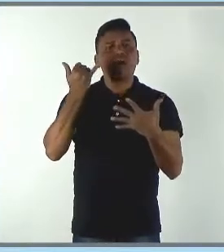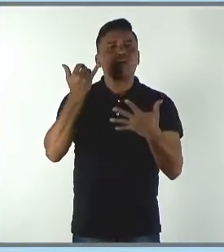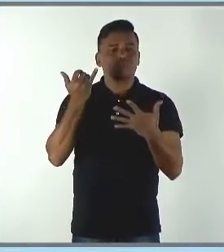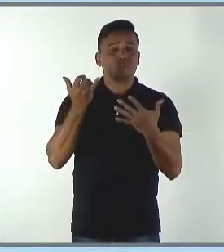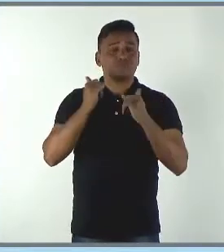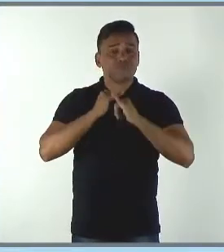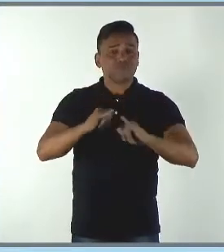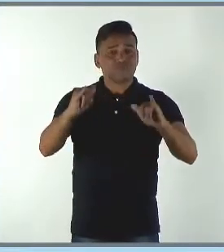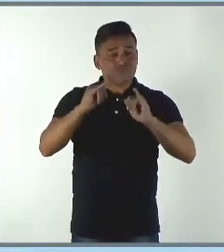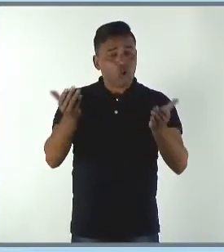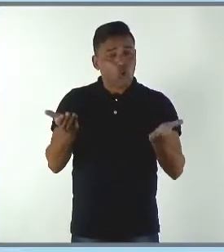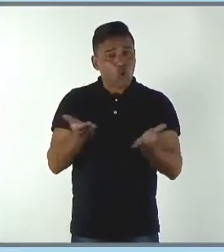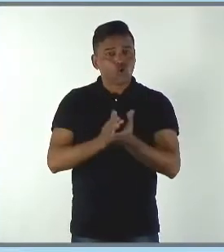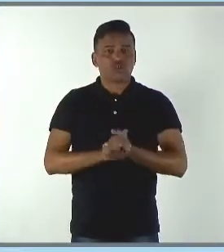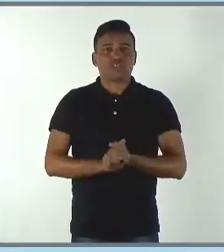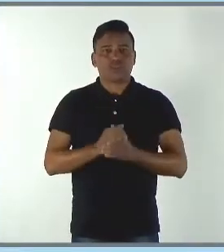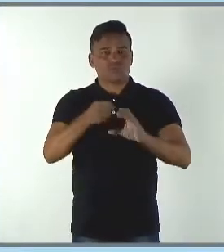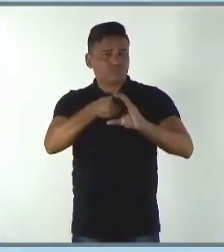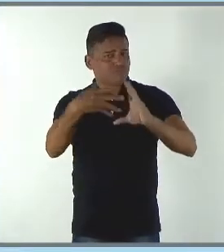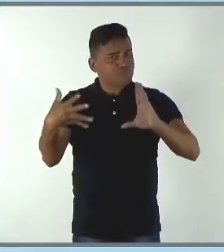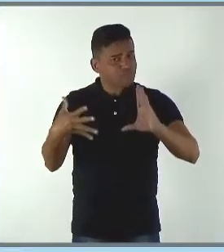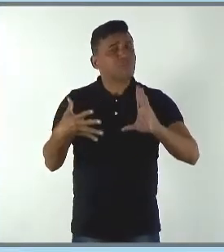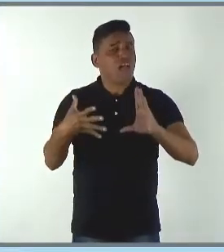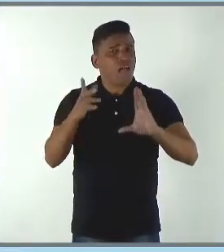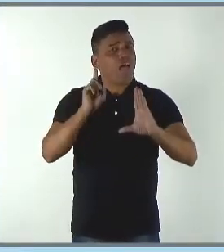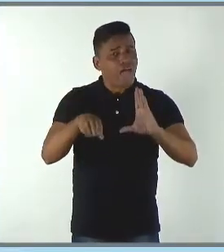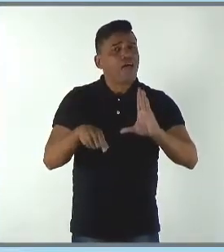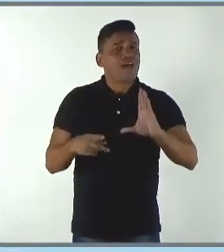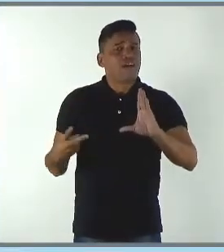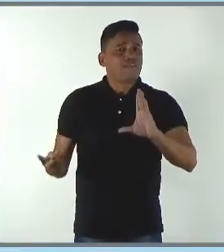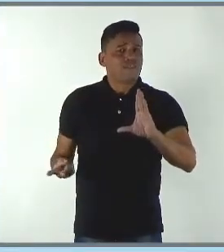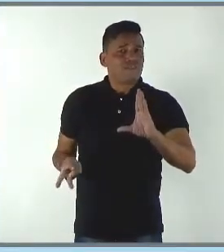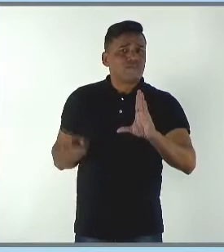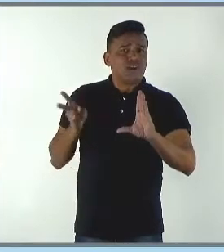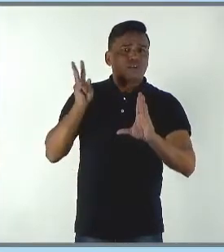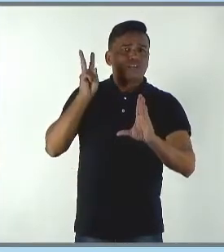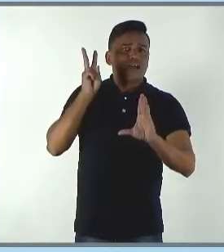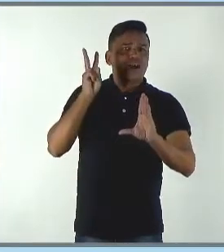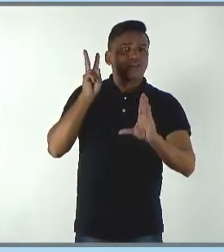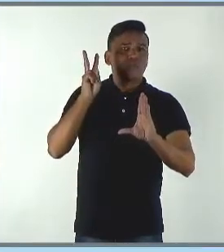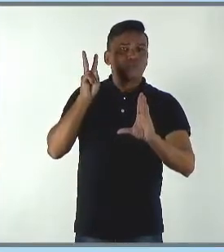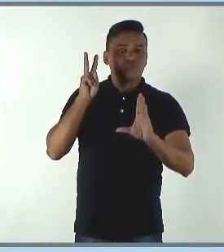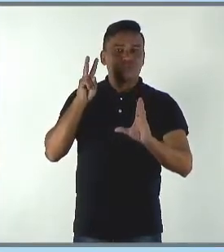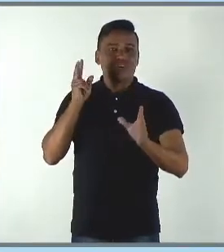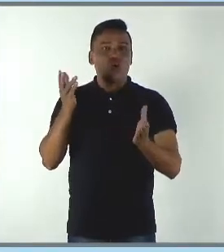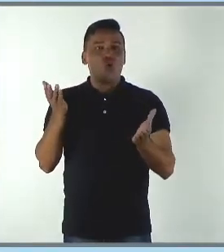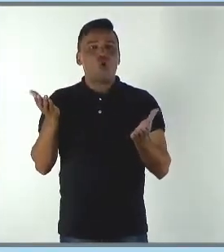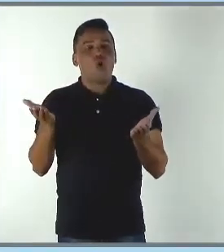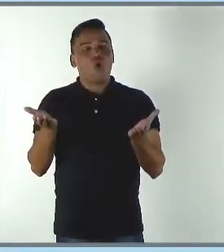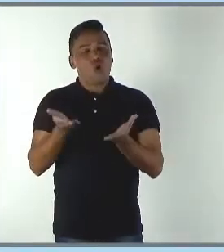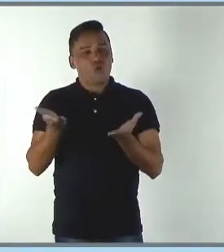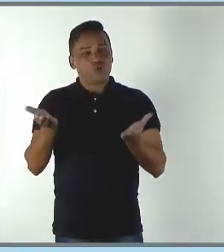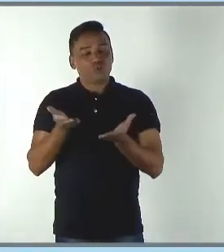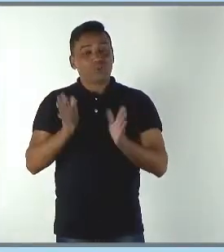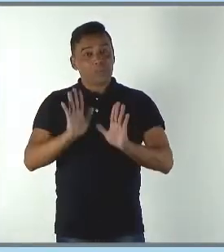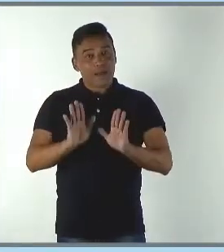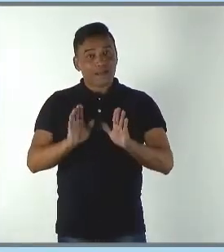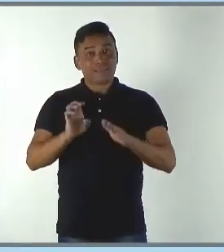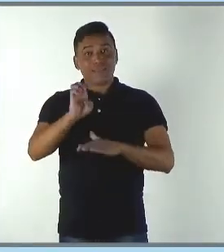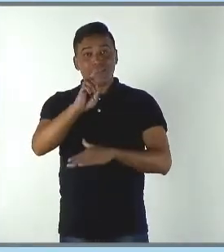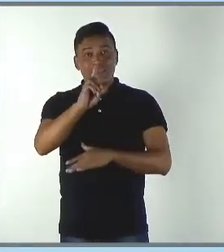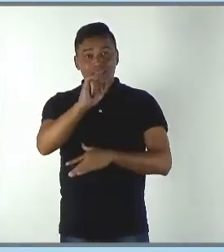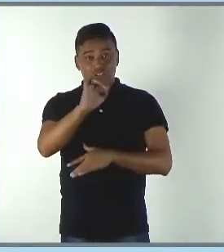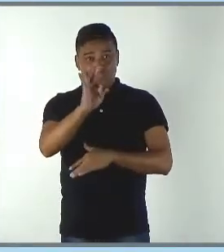são aspectos que a gente vê muito valorizados em ações contemporâneas. Mas a Masa, dentro das suas restrições, há